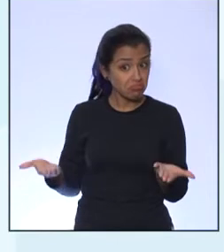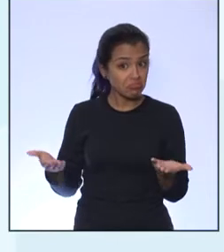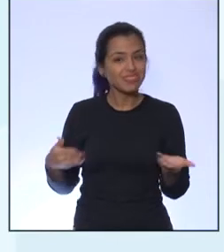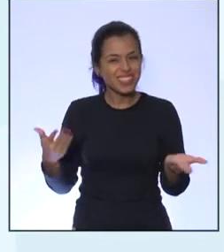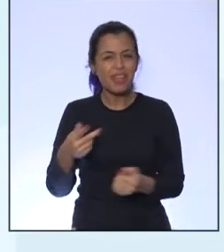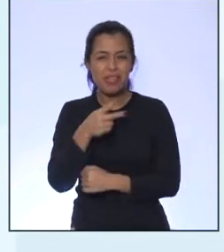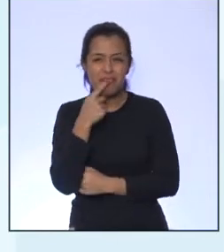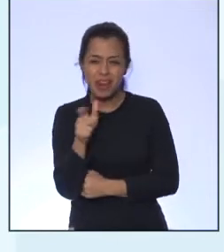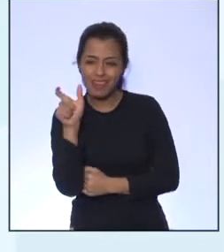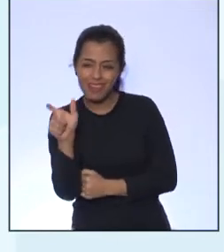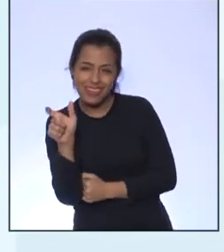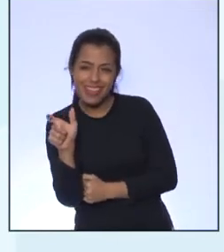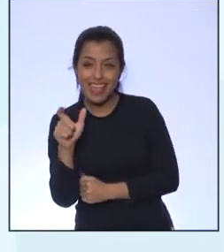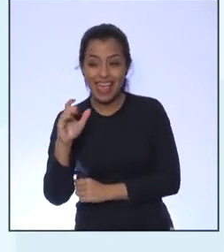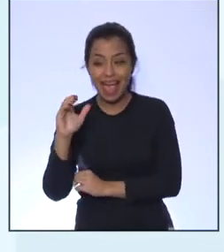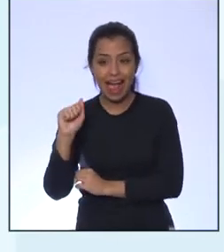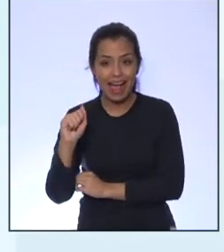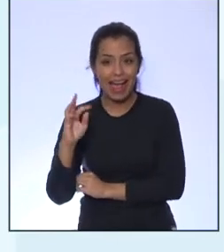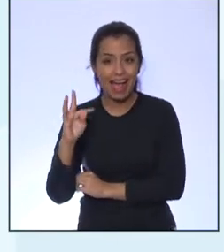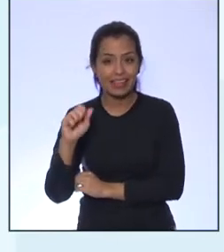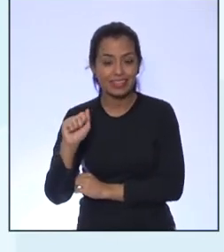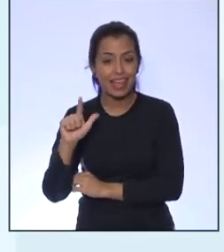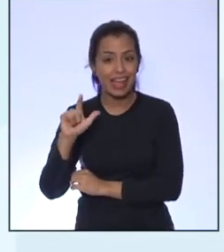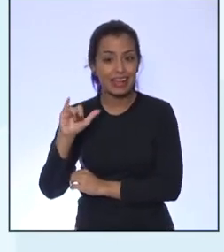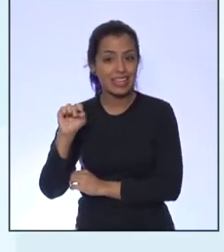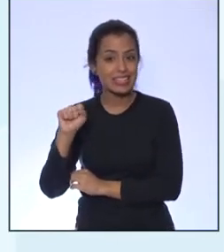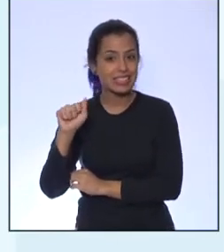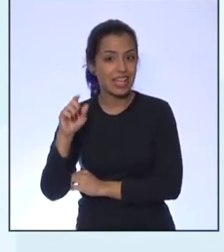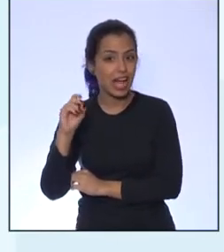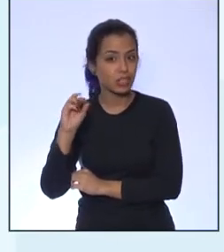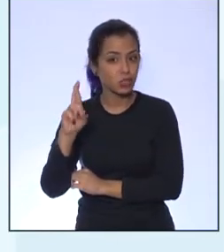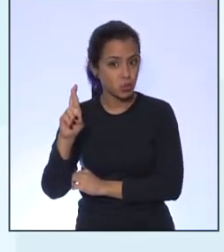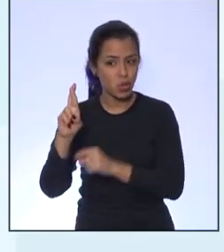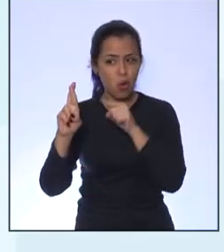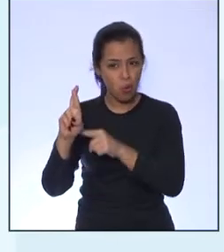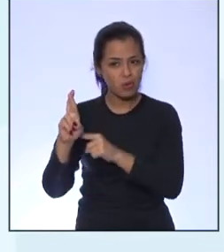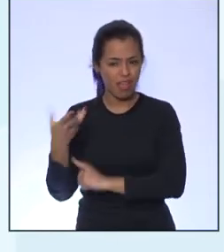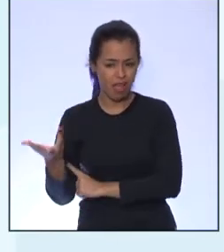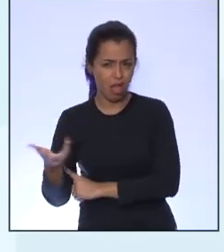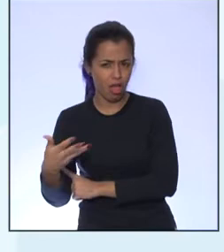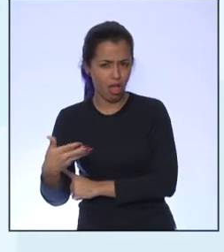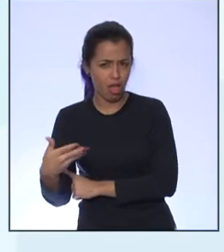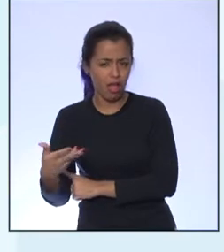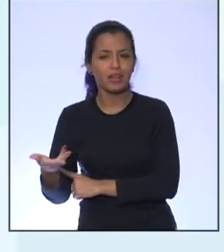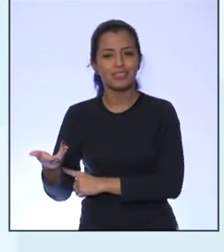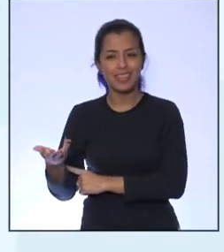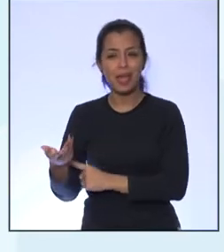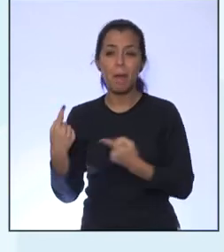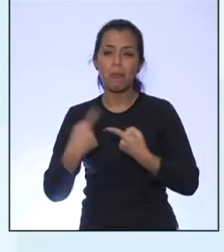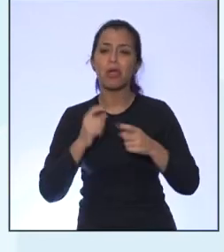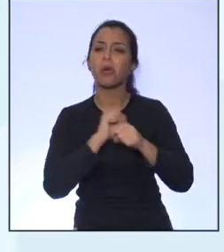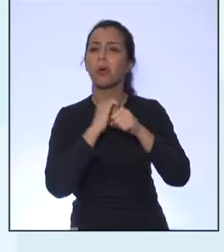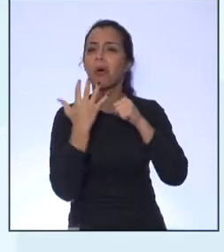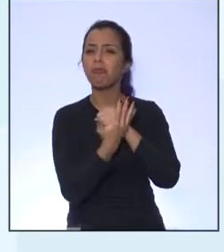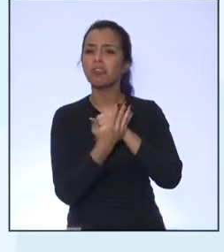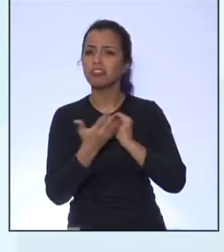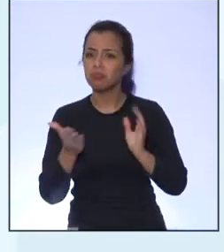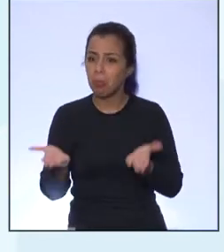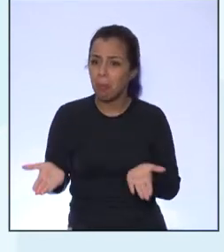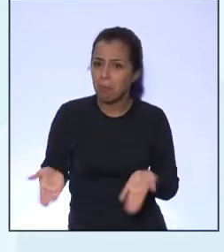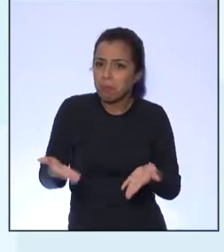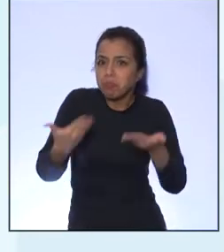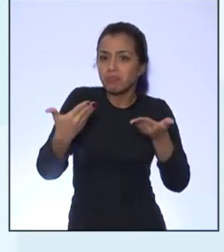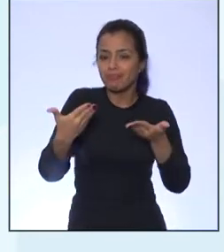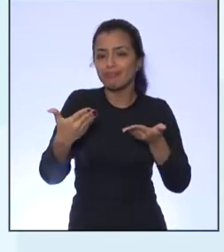usar o catalisador para expressar o papel do Covid nessa transformação que estamos passando no campo da